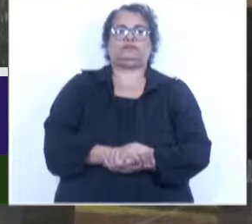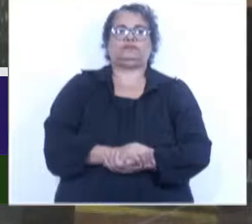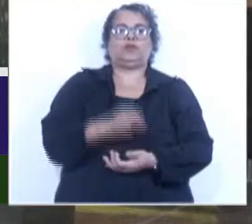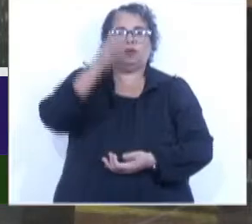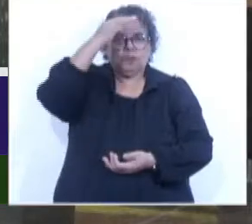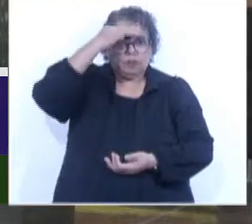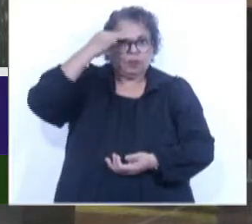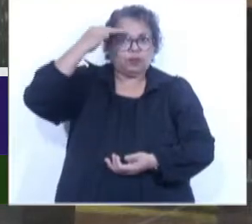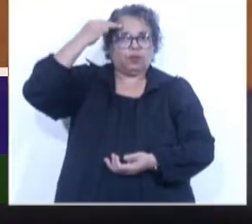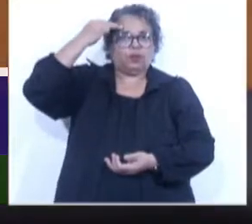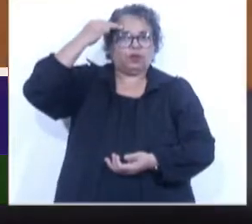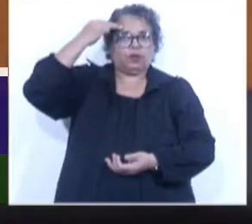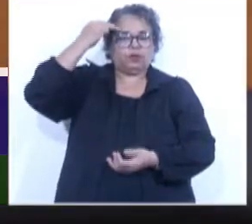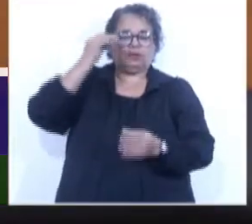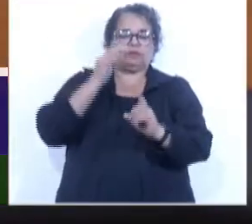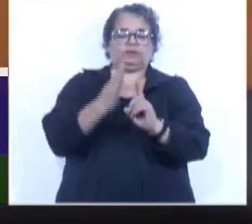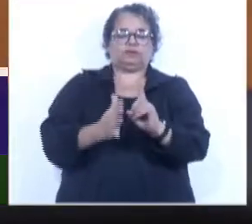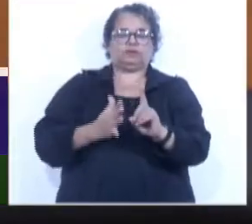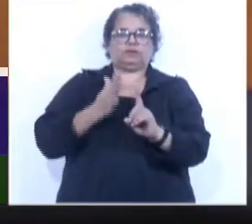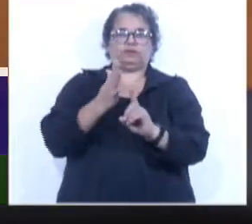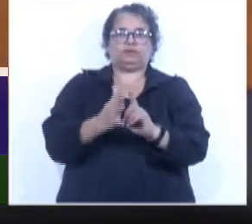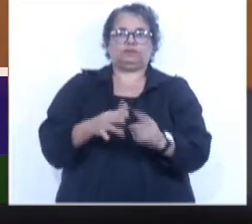uma palavra